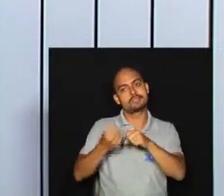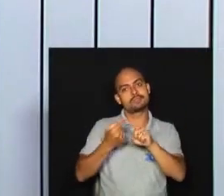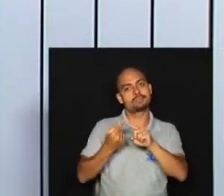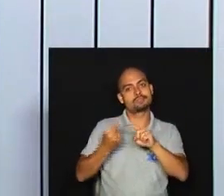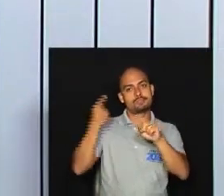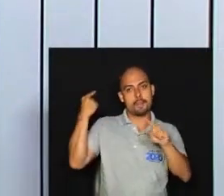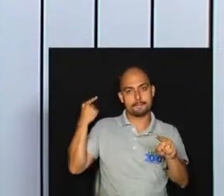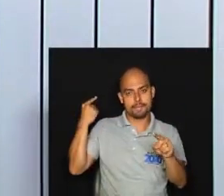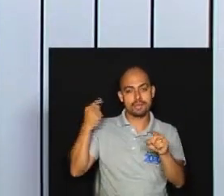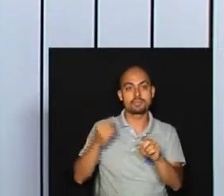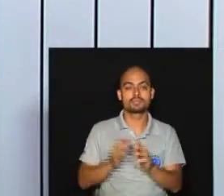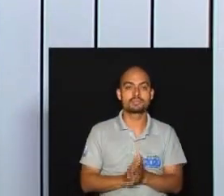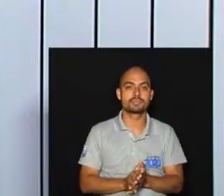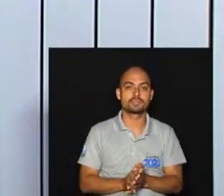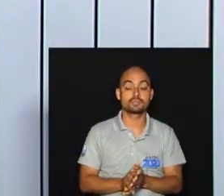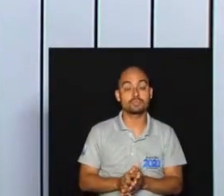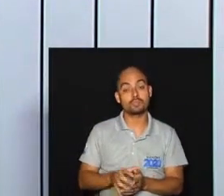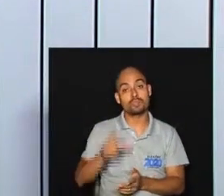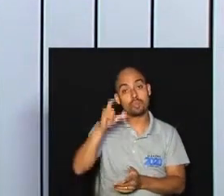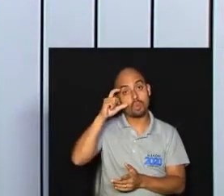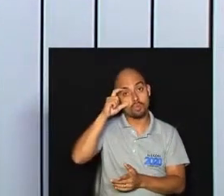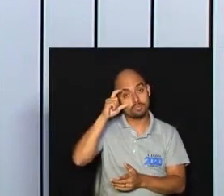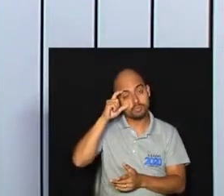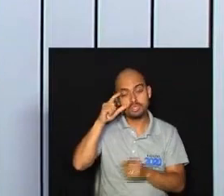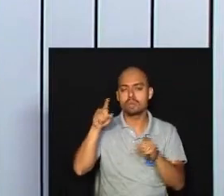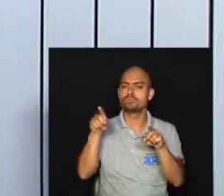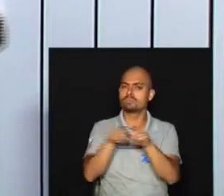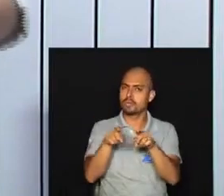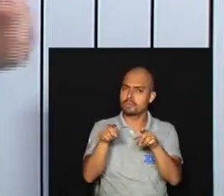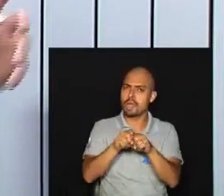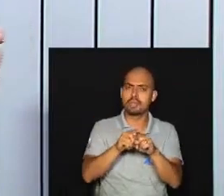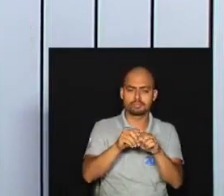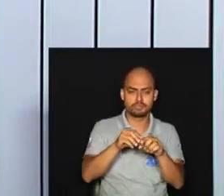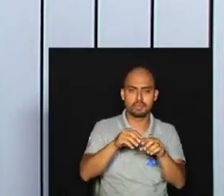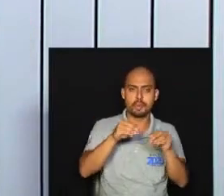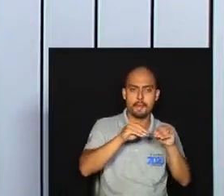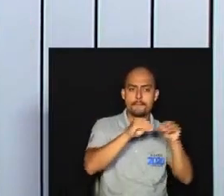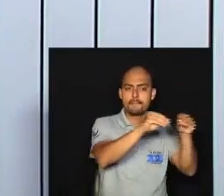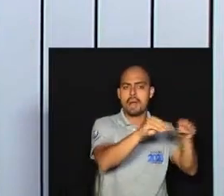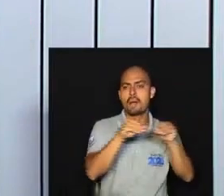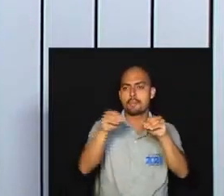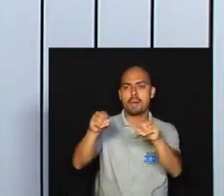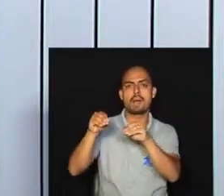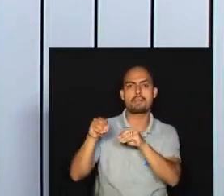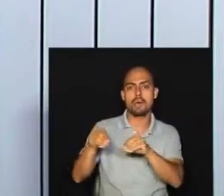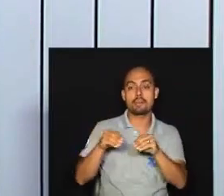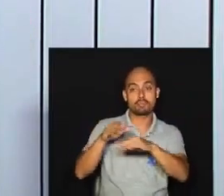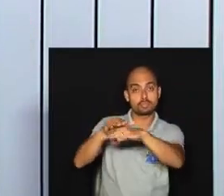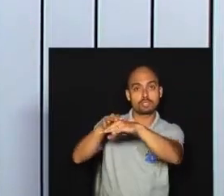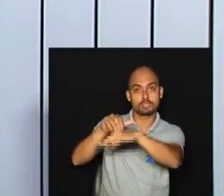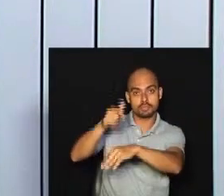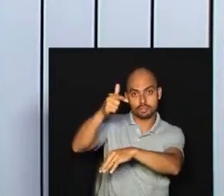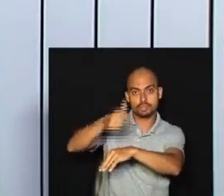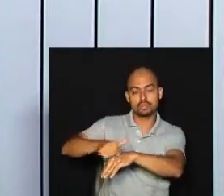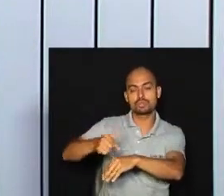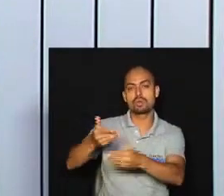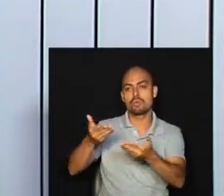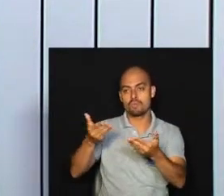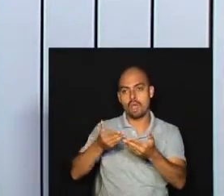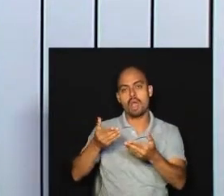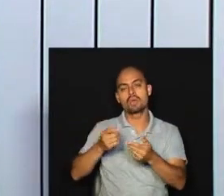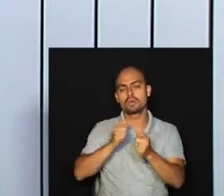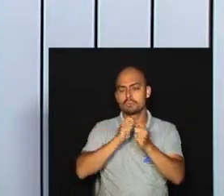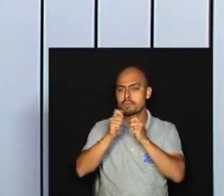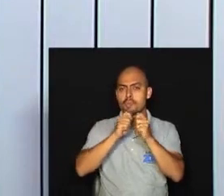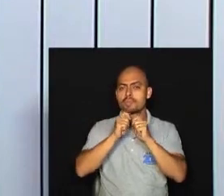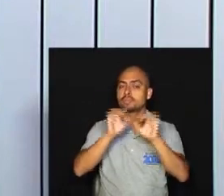outros anos. Bom, o Michel Amorim, ele também segue se deslocando para cá e para lá. Eu vou acioná-lo mais uma vez nessa